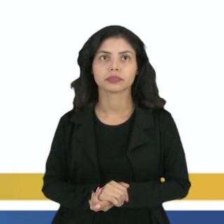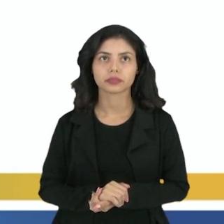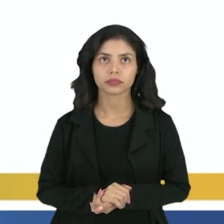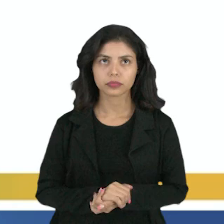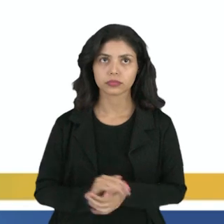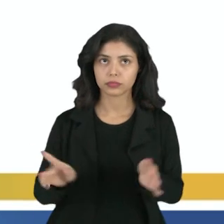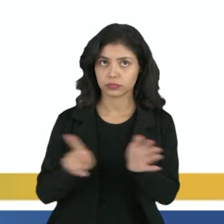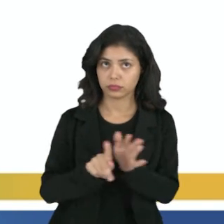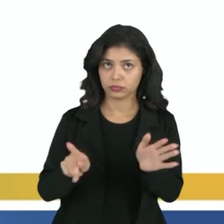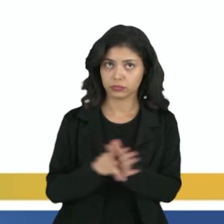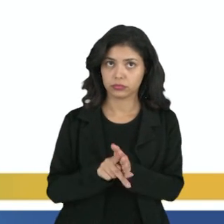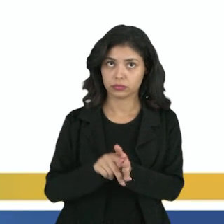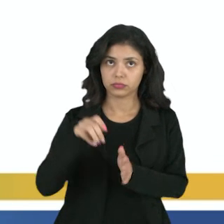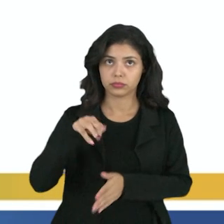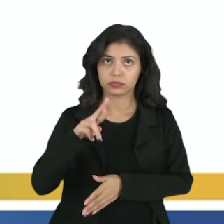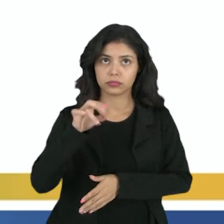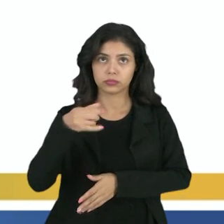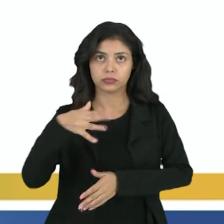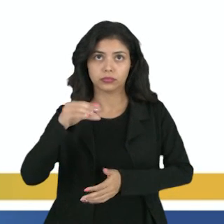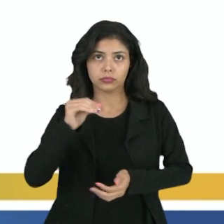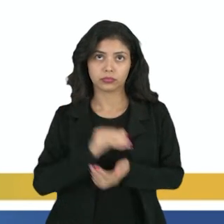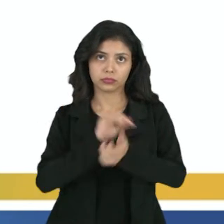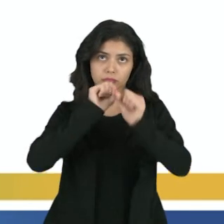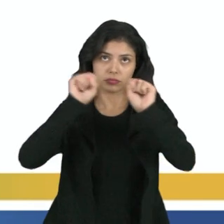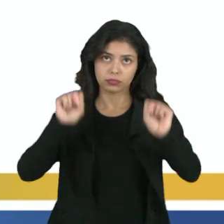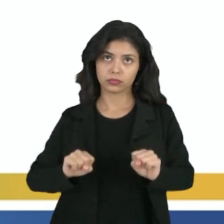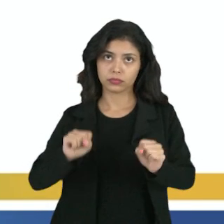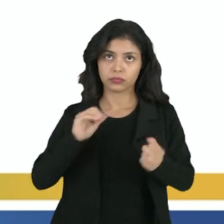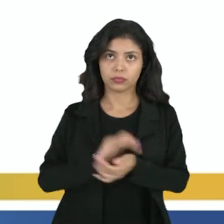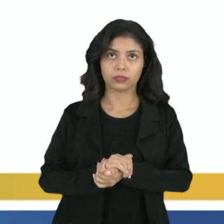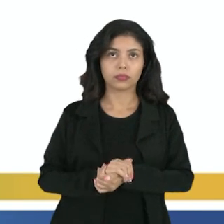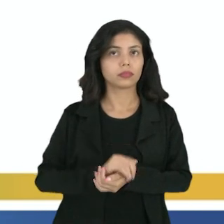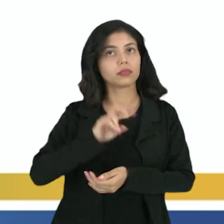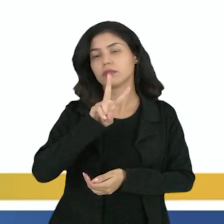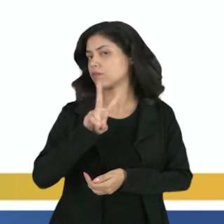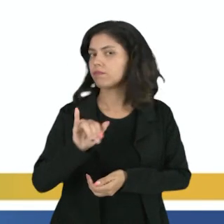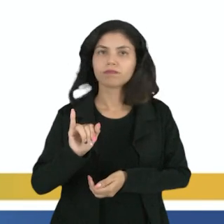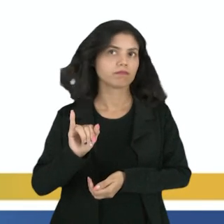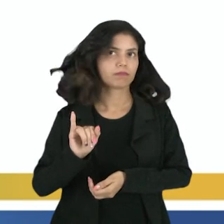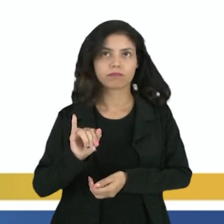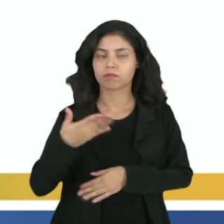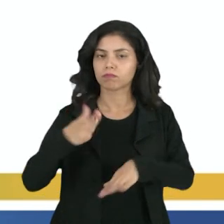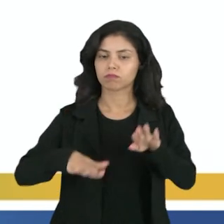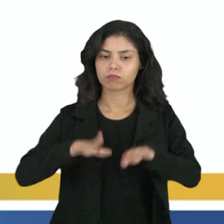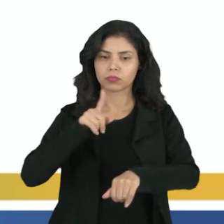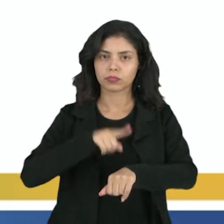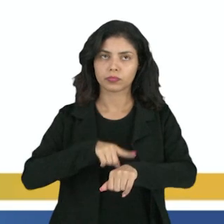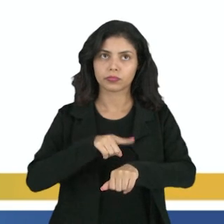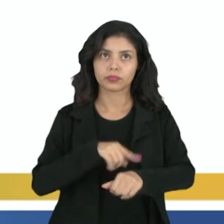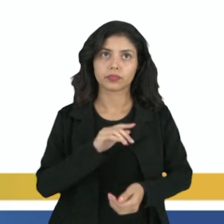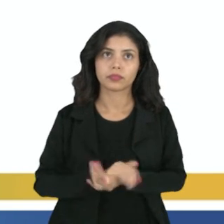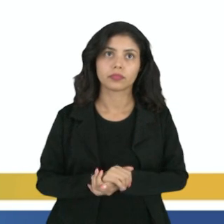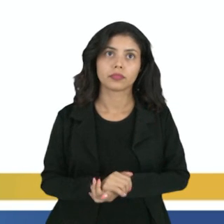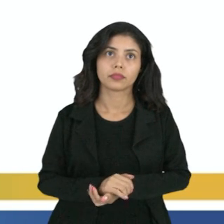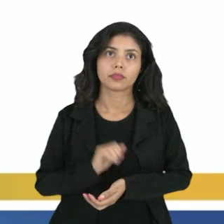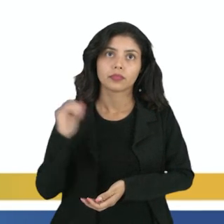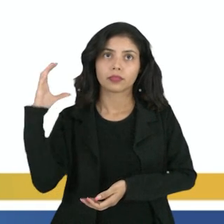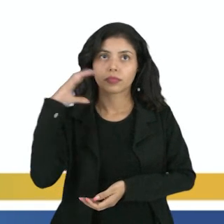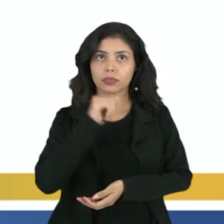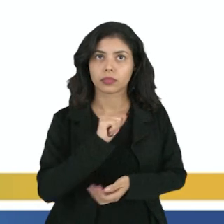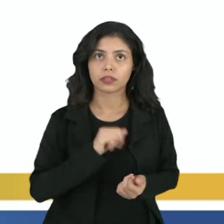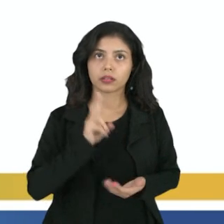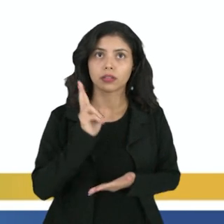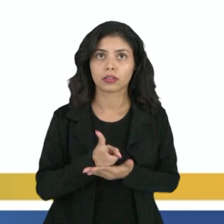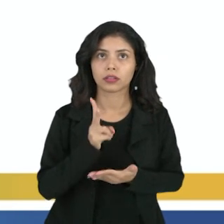reação. As propriedades macroscópicas do sistema não variam com o tempo. E letra E,